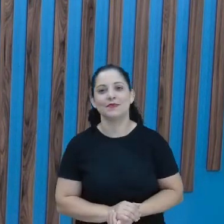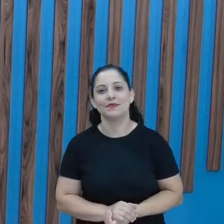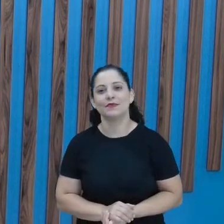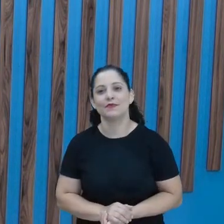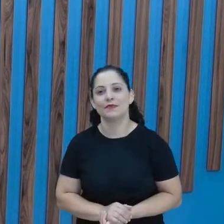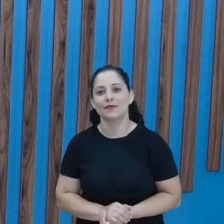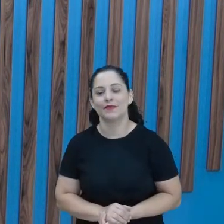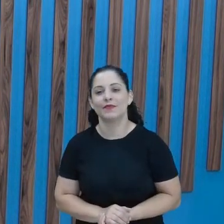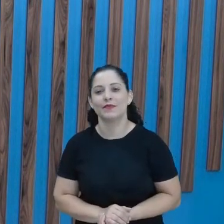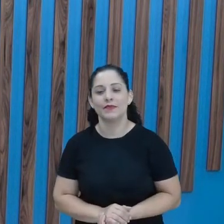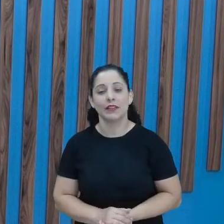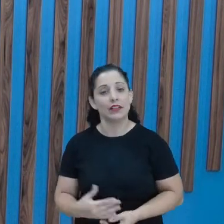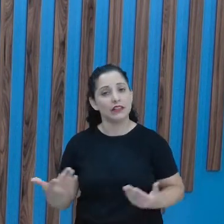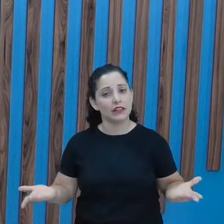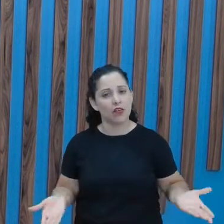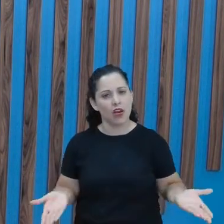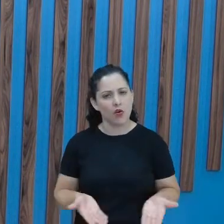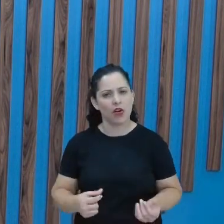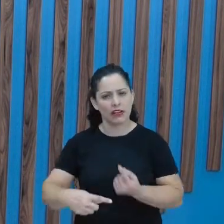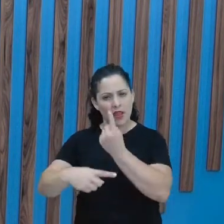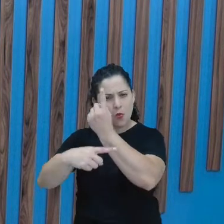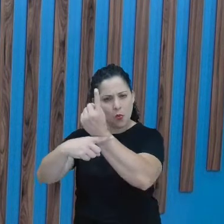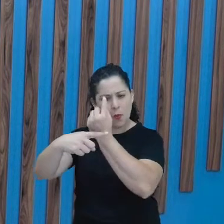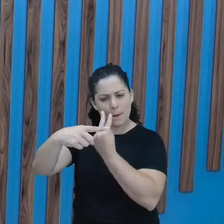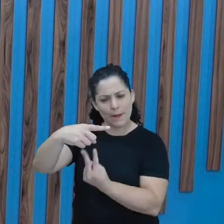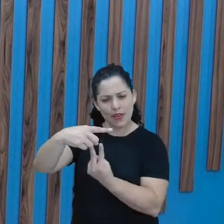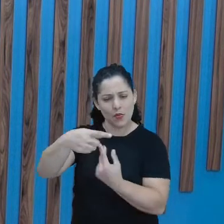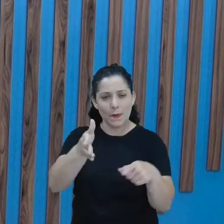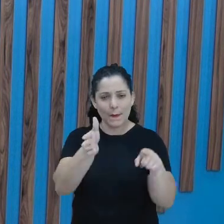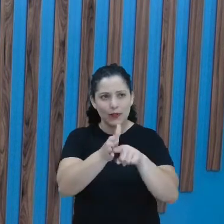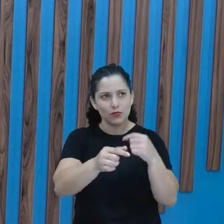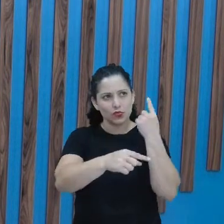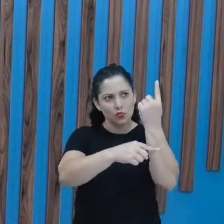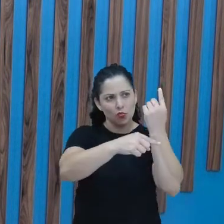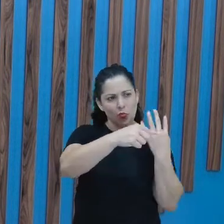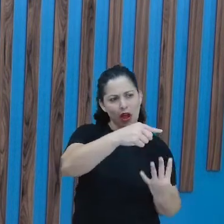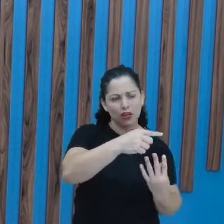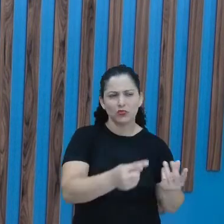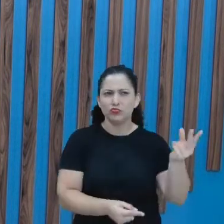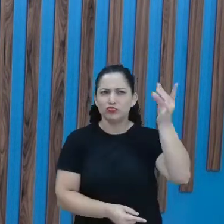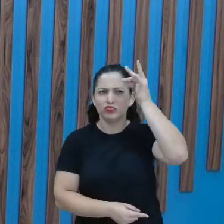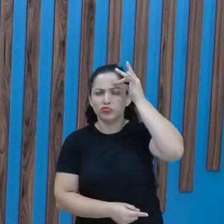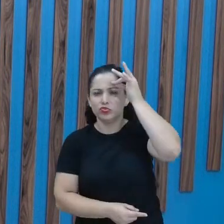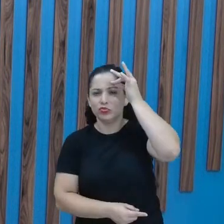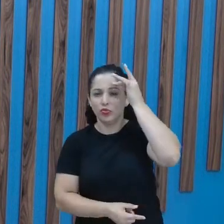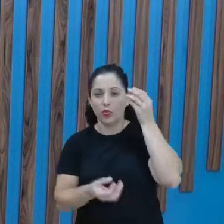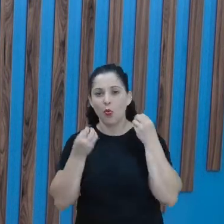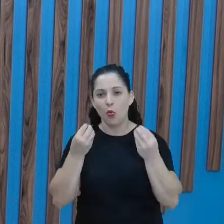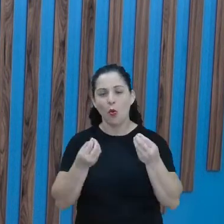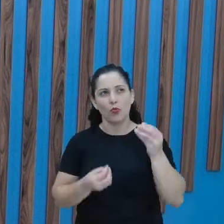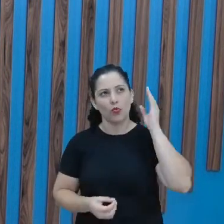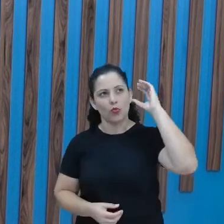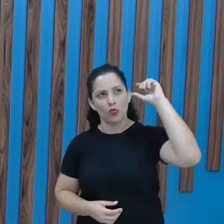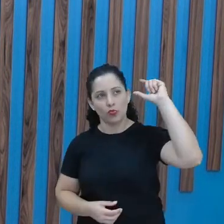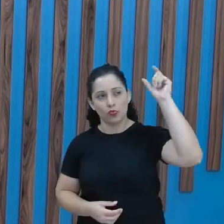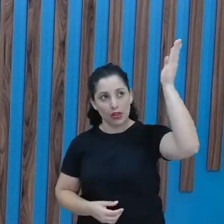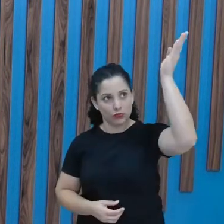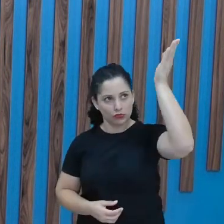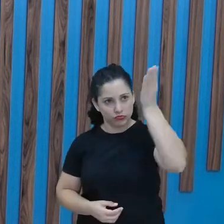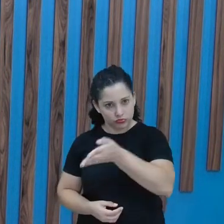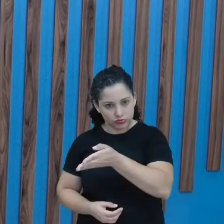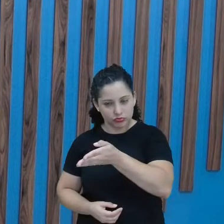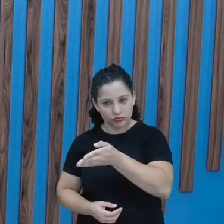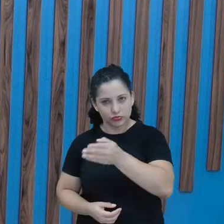1 meio menos 1 quarto. Como é eu faria isso de cabeça, Ricardinho? Na tua mente, ó, multiplica cruzado, 1 vezes 4, ó, 4,